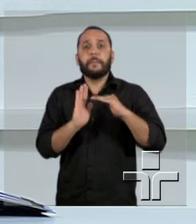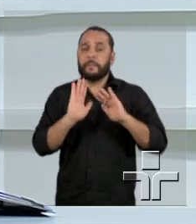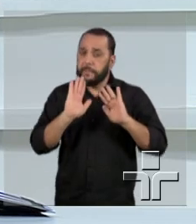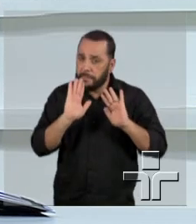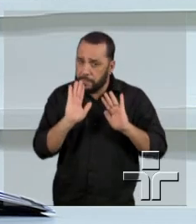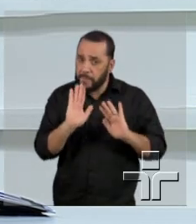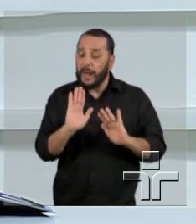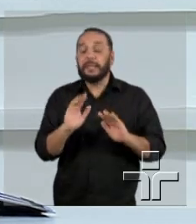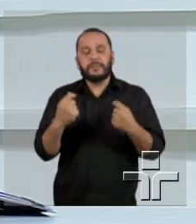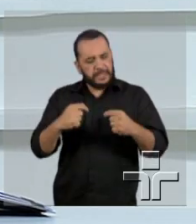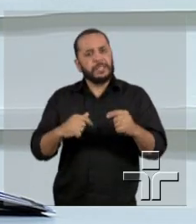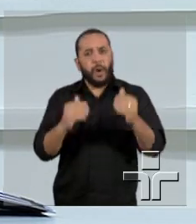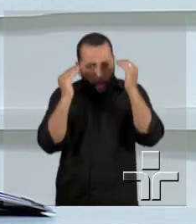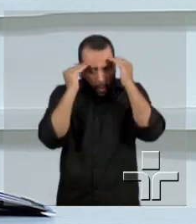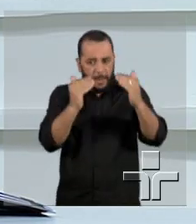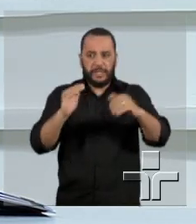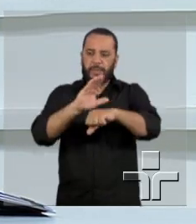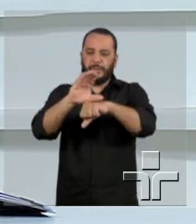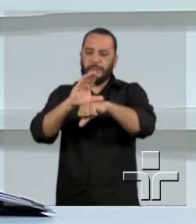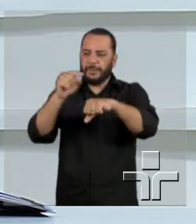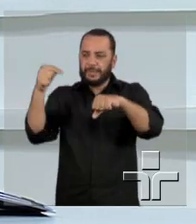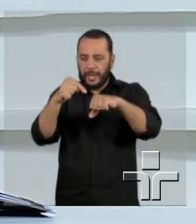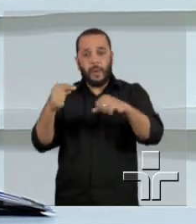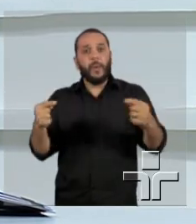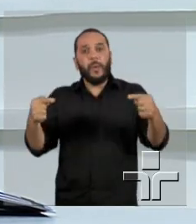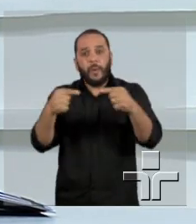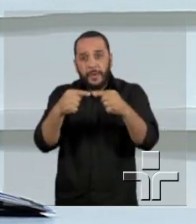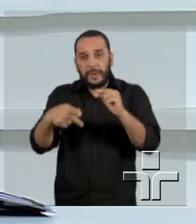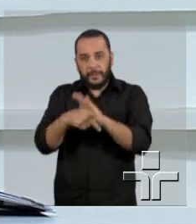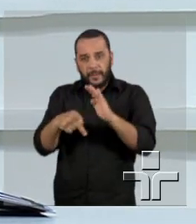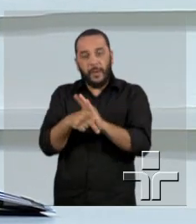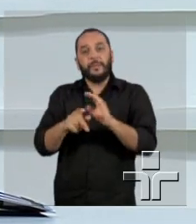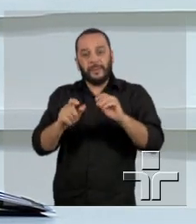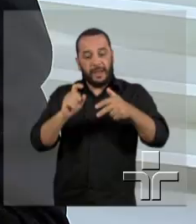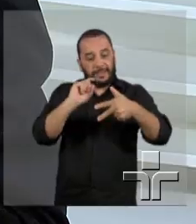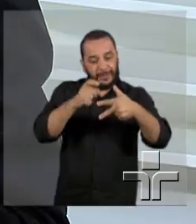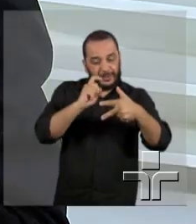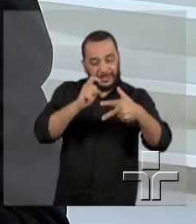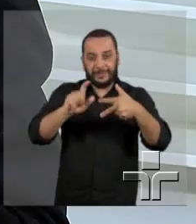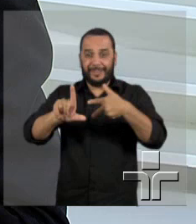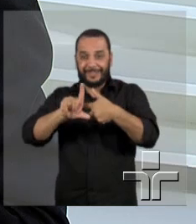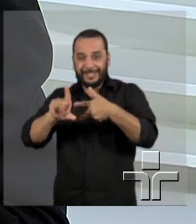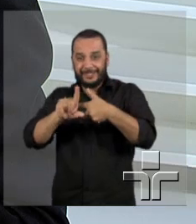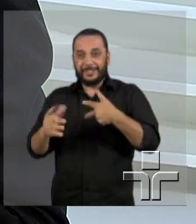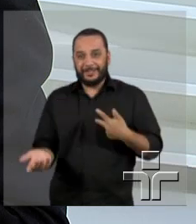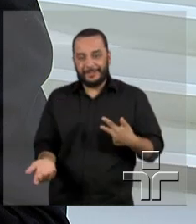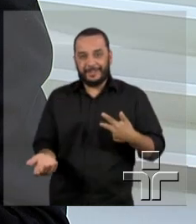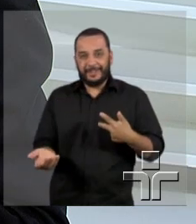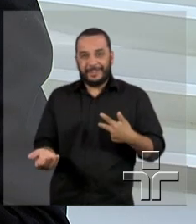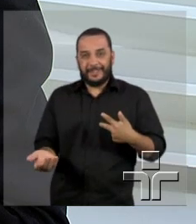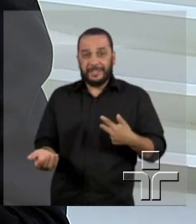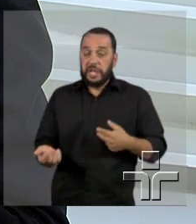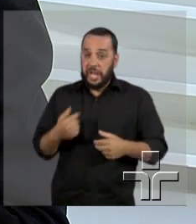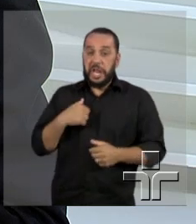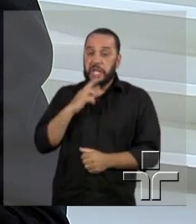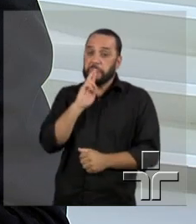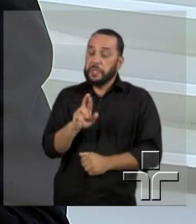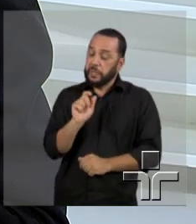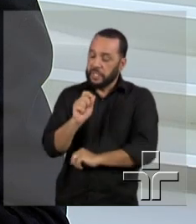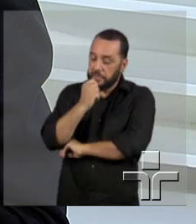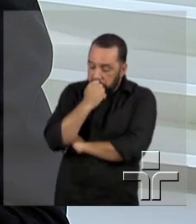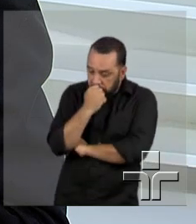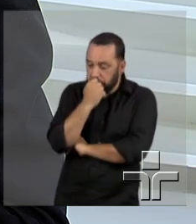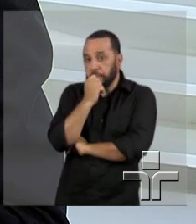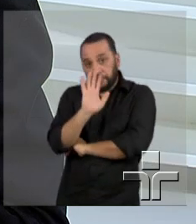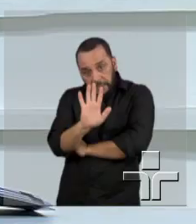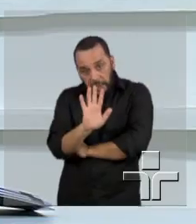a Constituição, em combinação com o Executivo e o Legislativo. E aí ele teve que me responder, bom, os primeiros